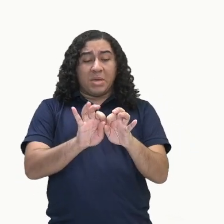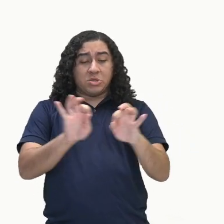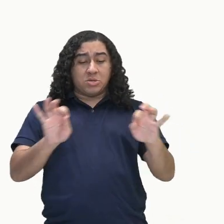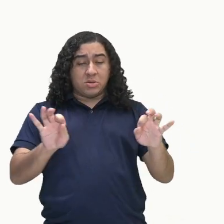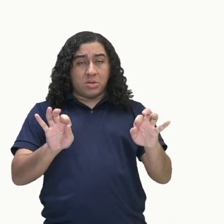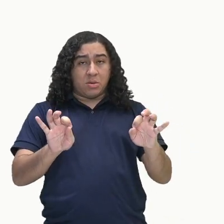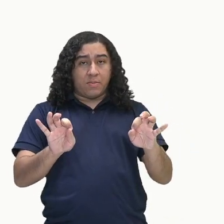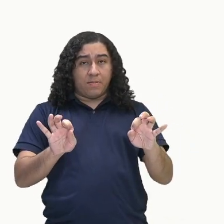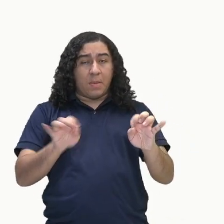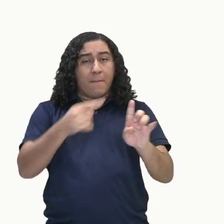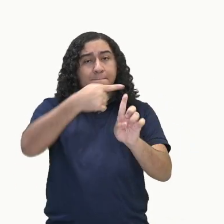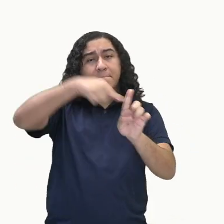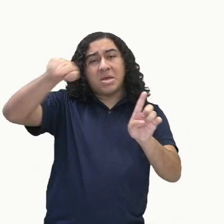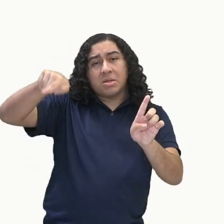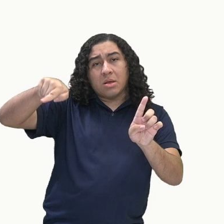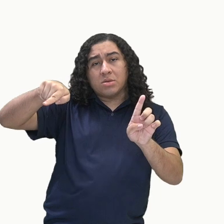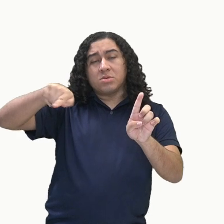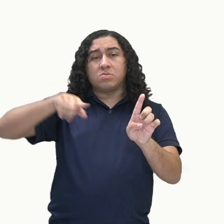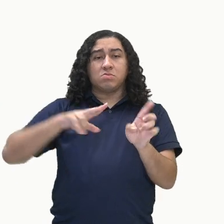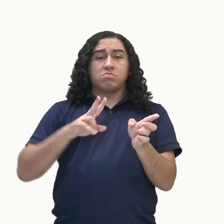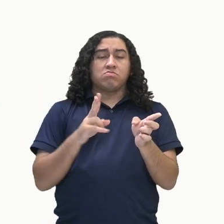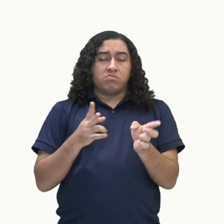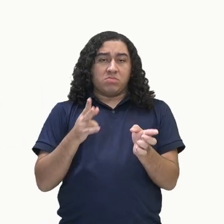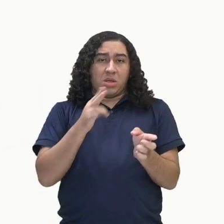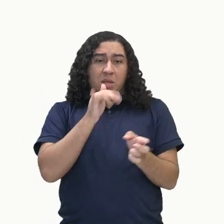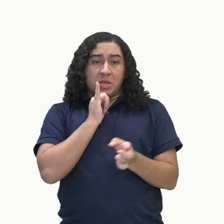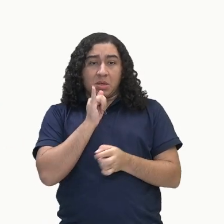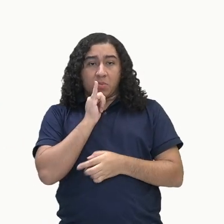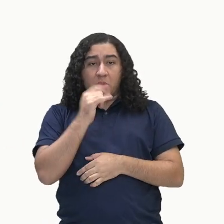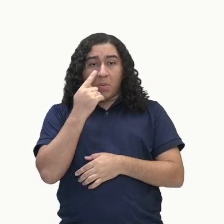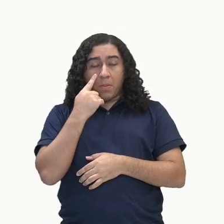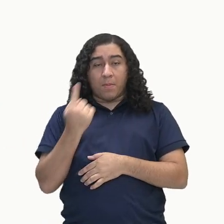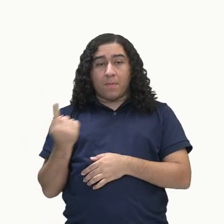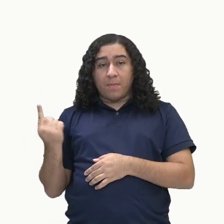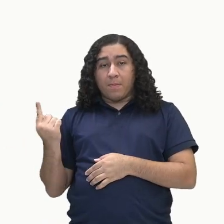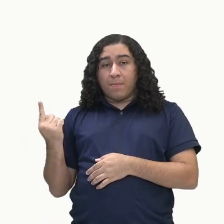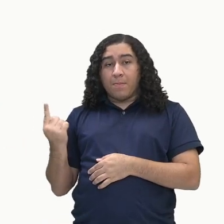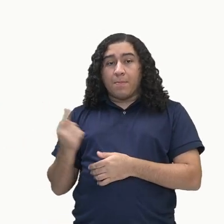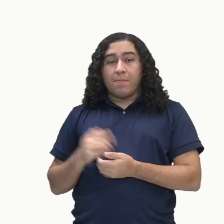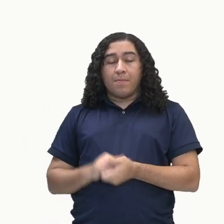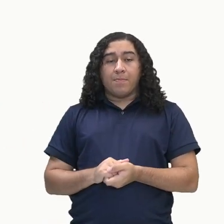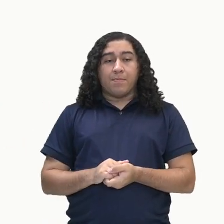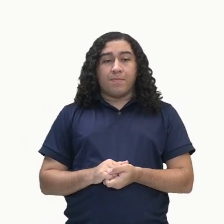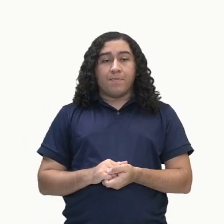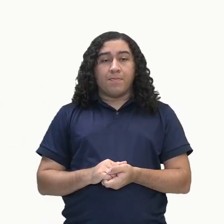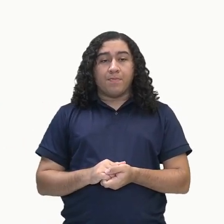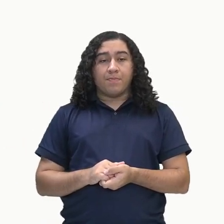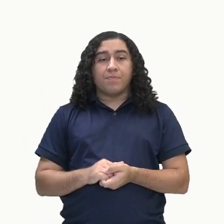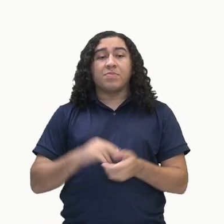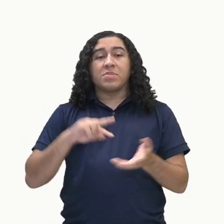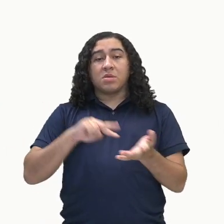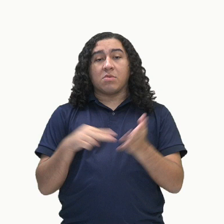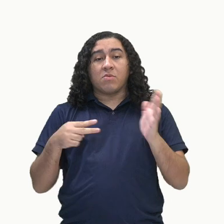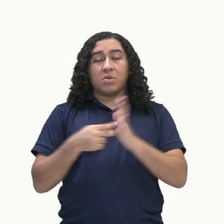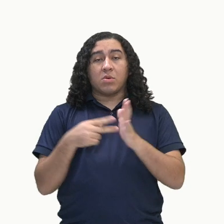estou colocando aqui esse tracinho, significa, vamos dizer, que este lado aqui possui a medida de um tracinho.